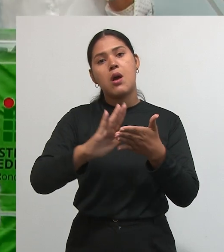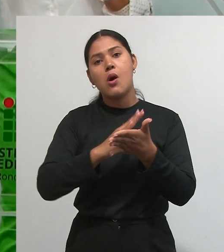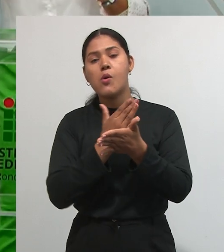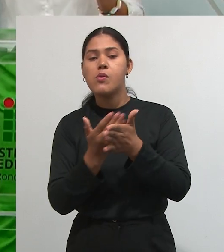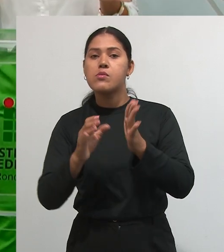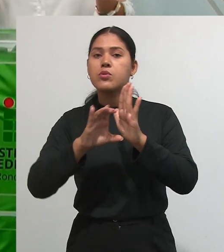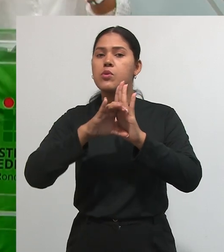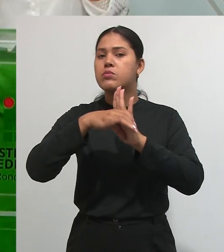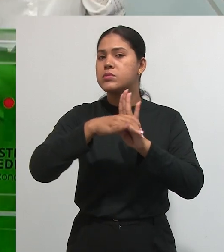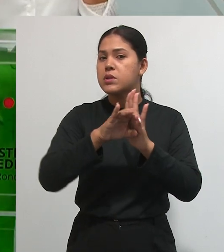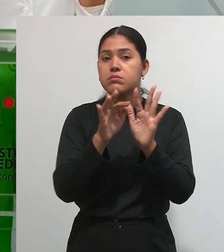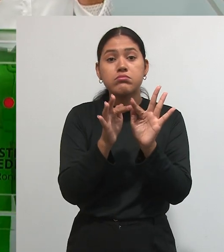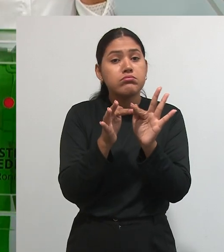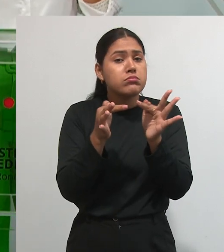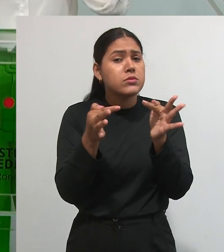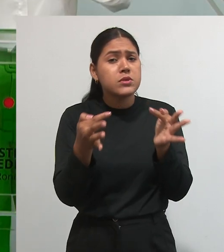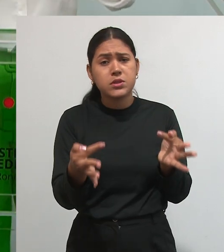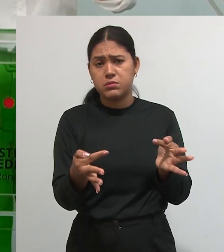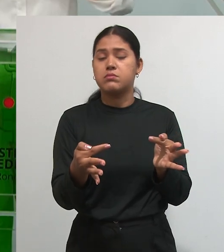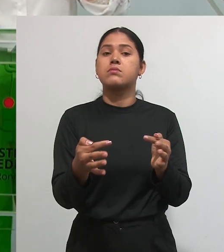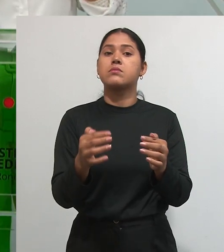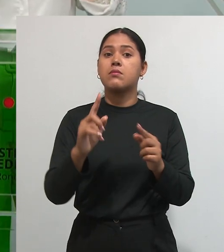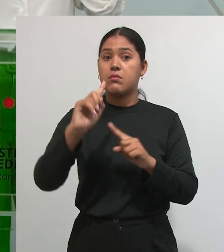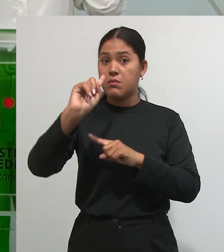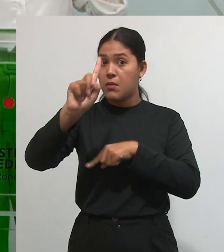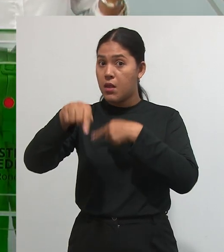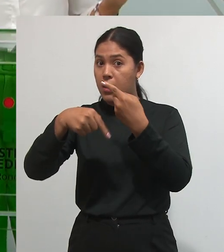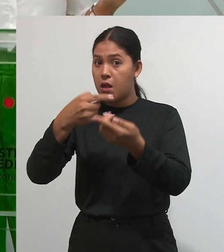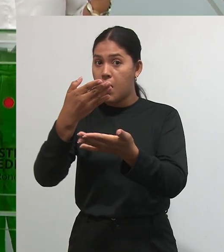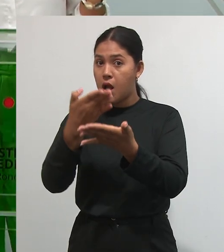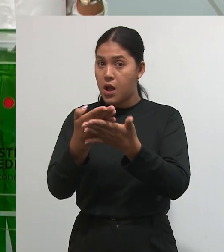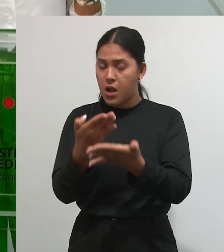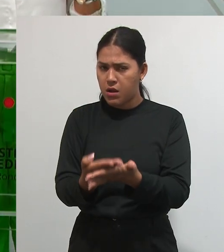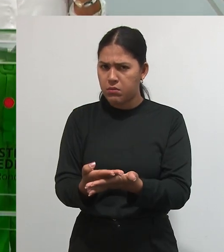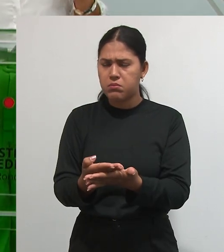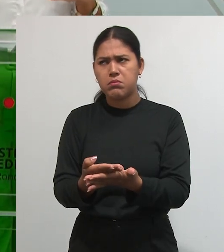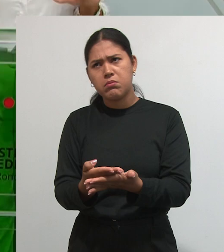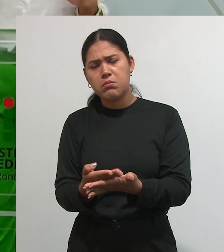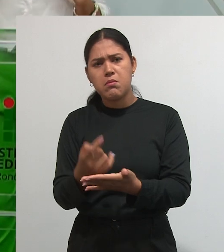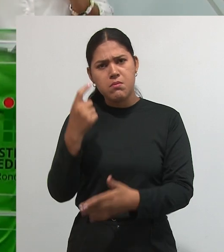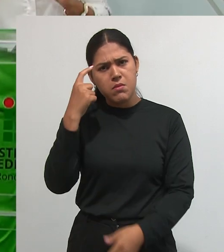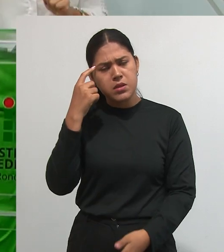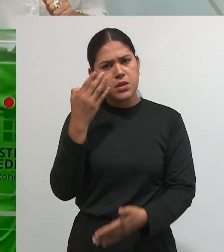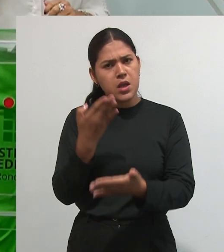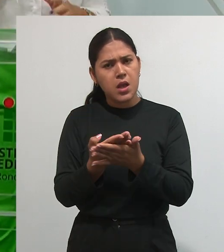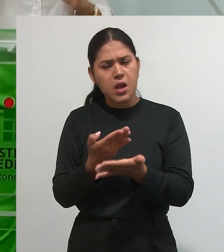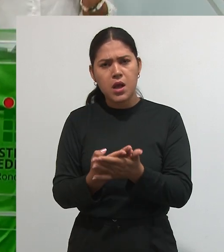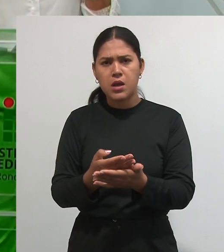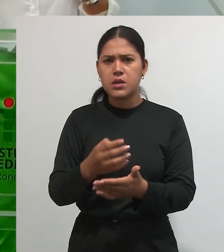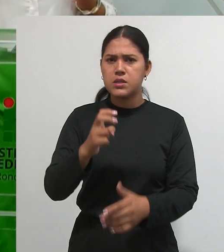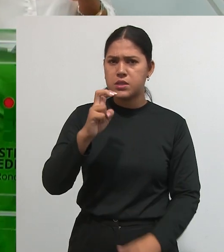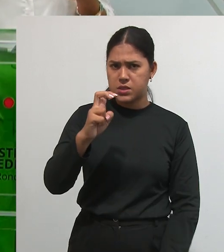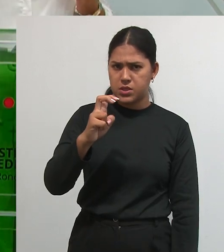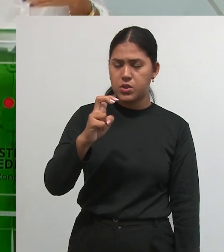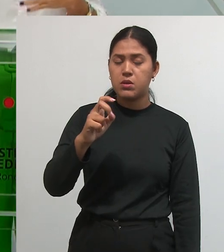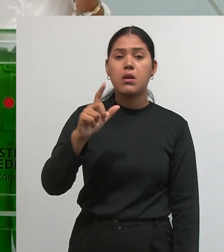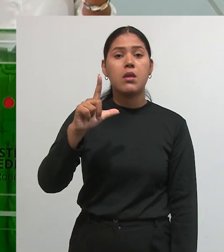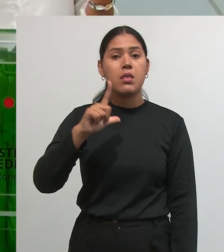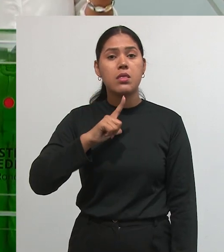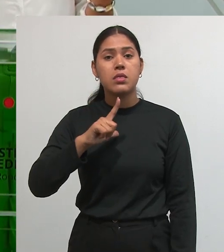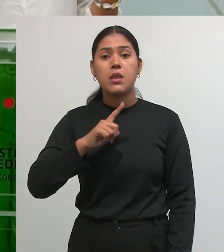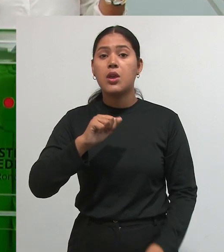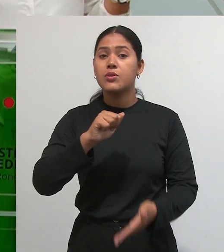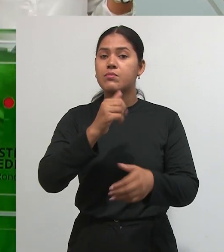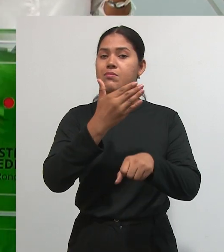isso mesmo, é praticamente direto. Num próximo, se não me engano, acho que é o quinto, aqui na unidade 5,